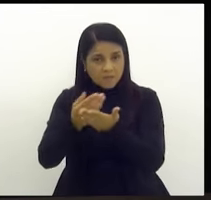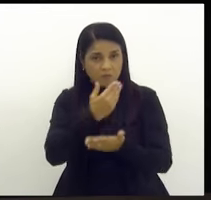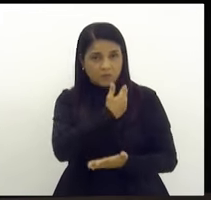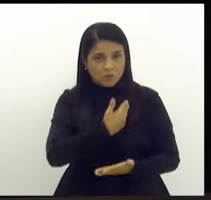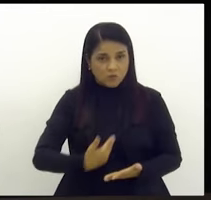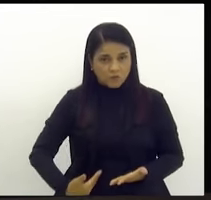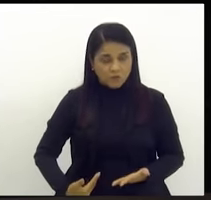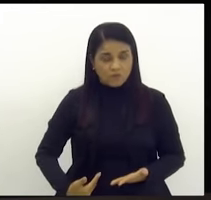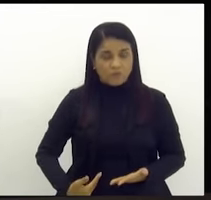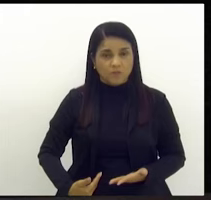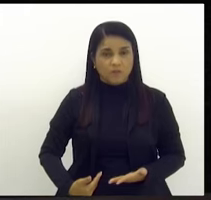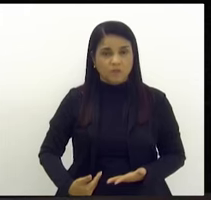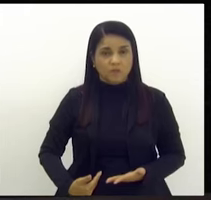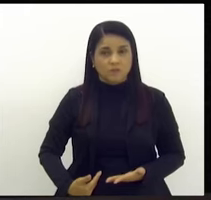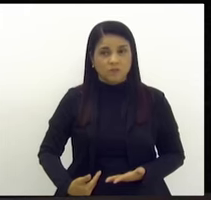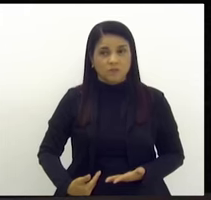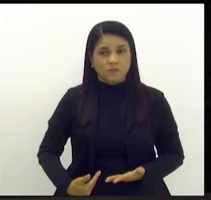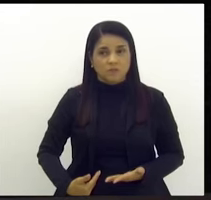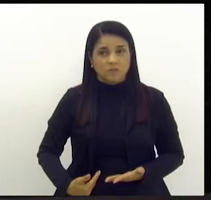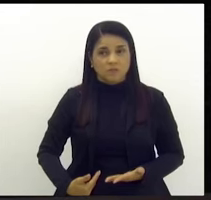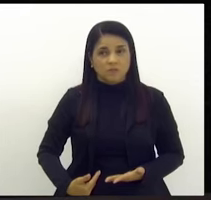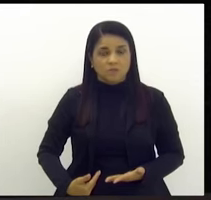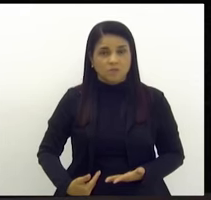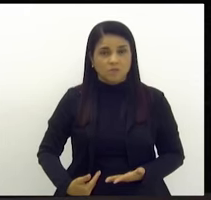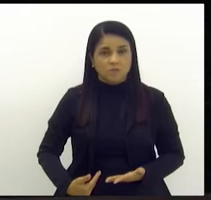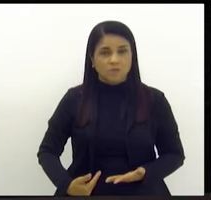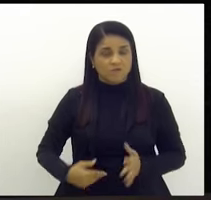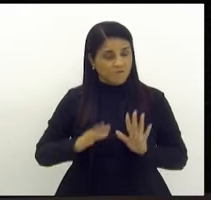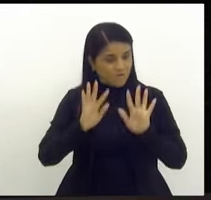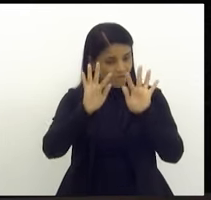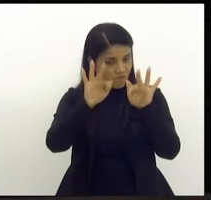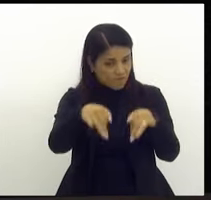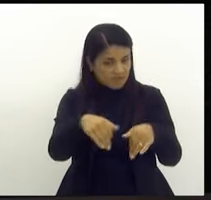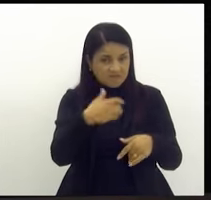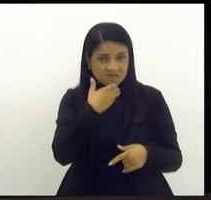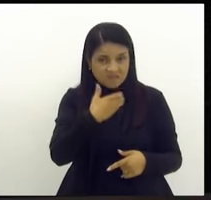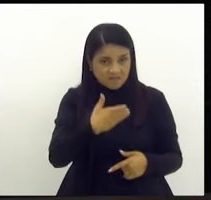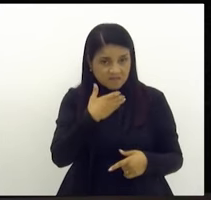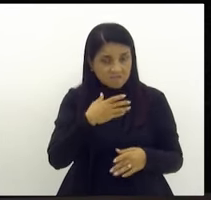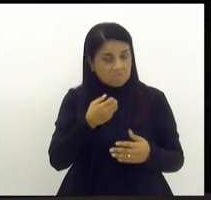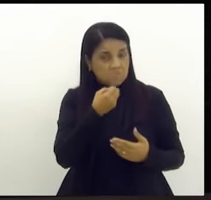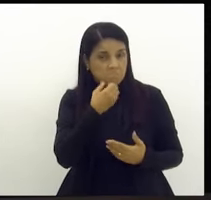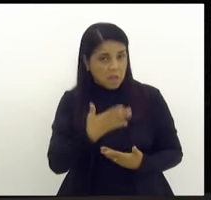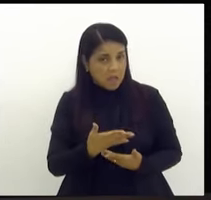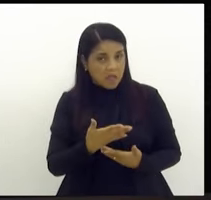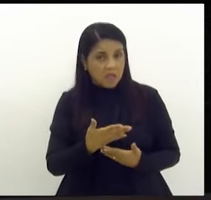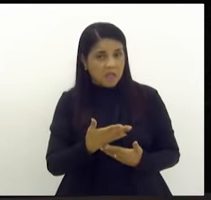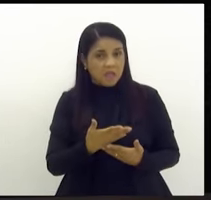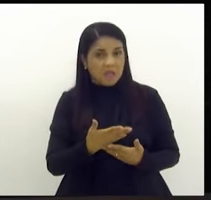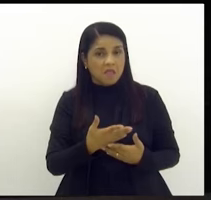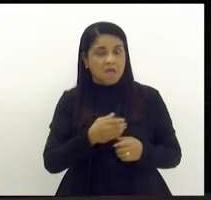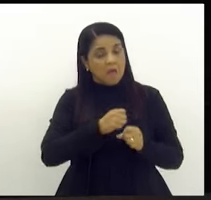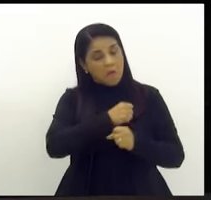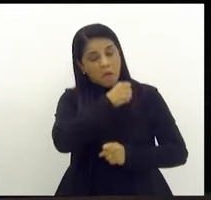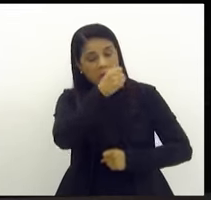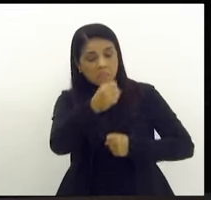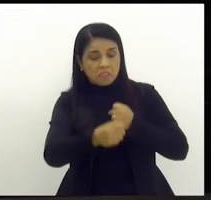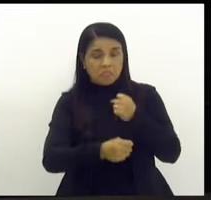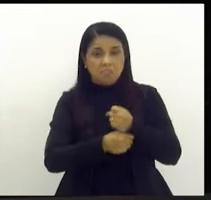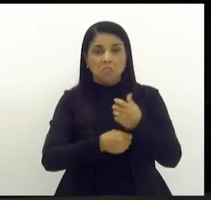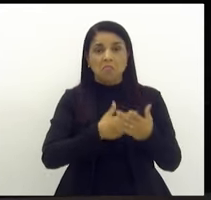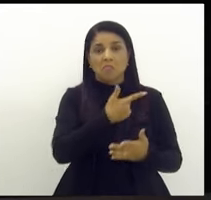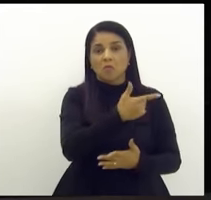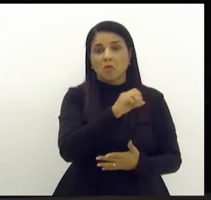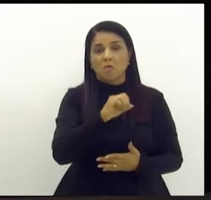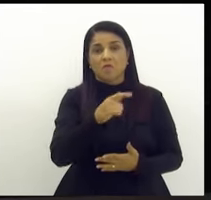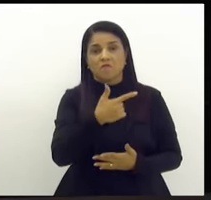pelo governo pro governo acabar bem esse ano e para quem sabe acabar bem até 2026 que